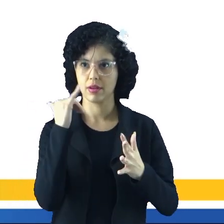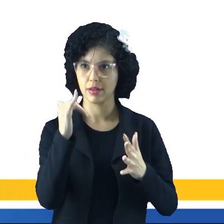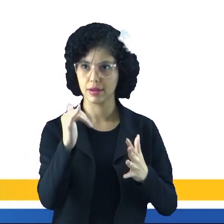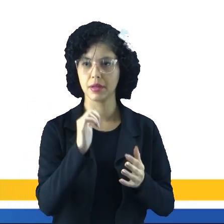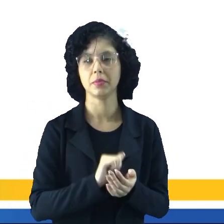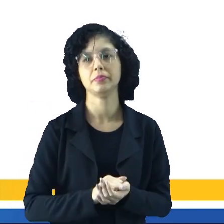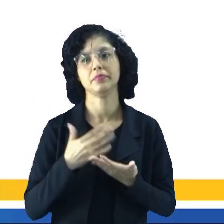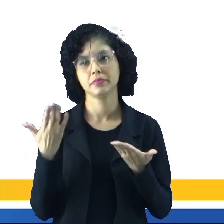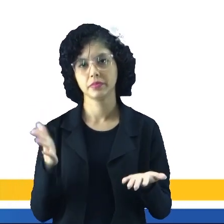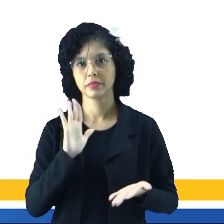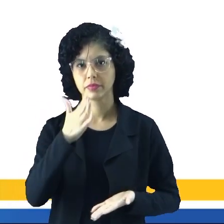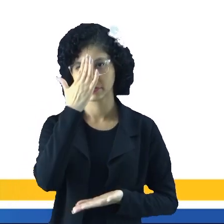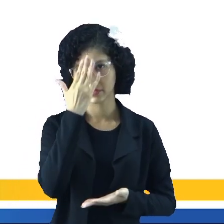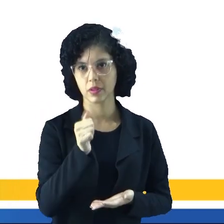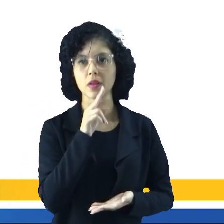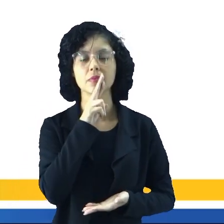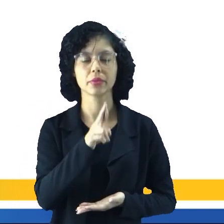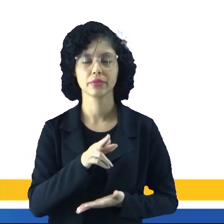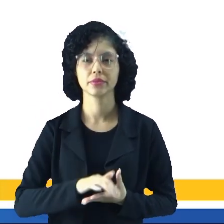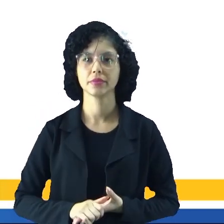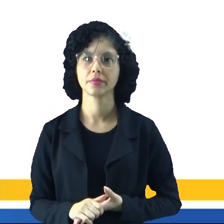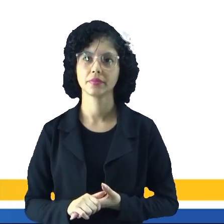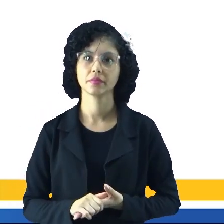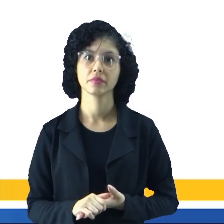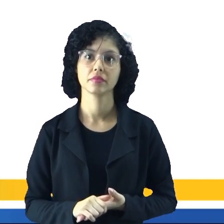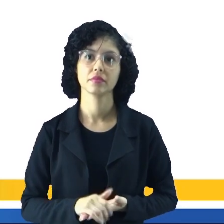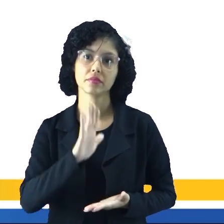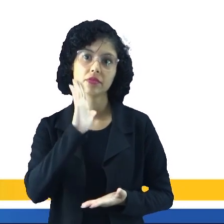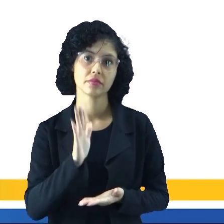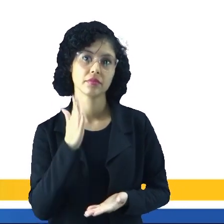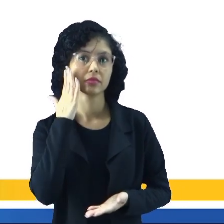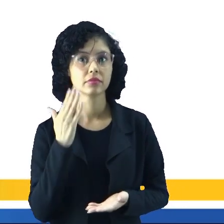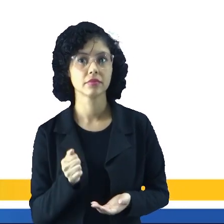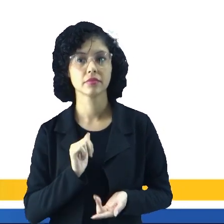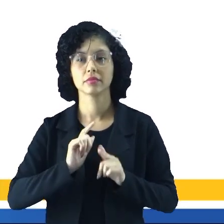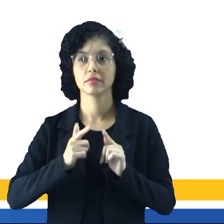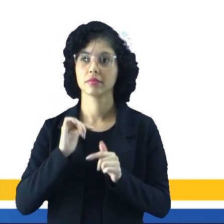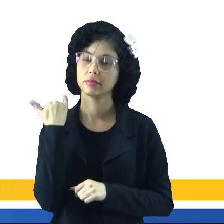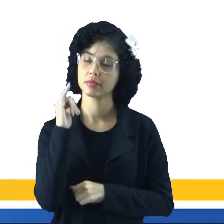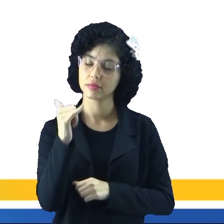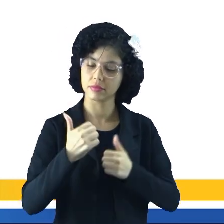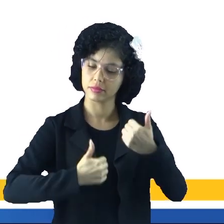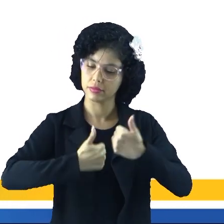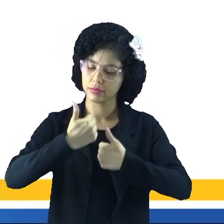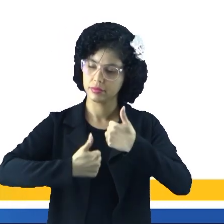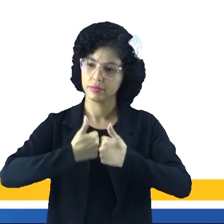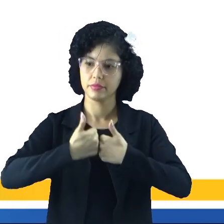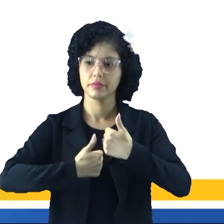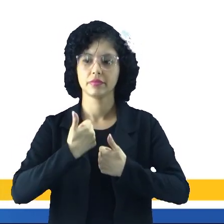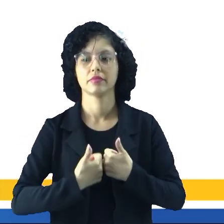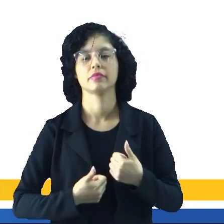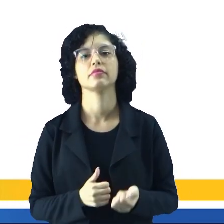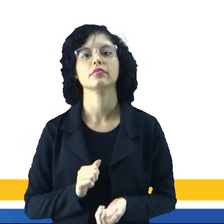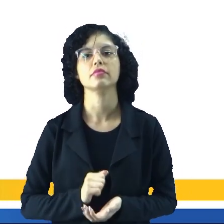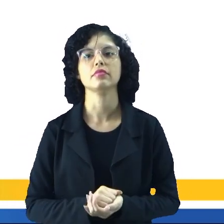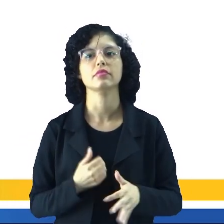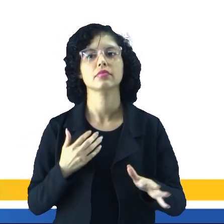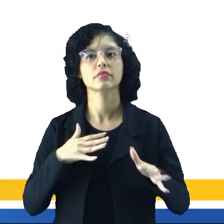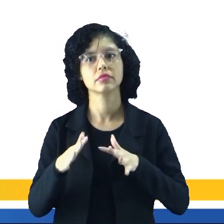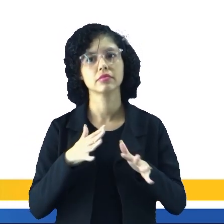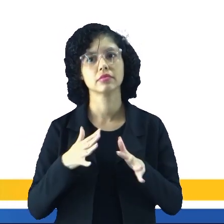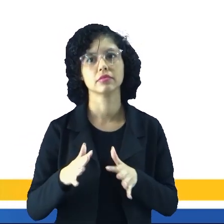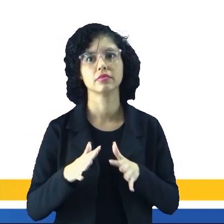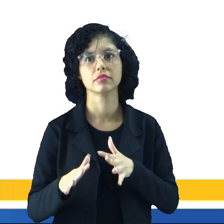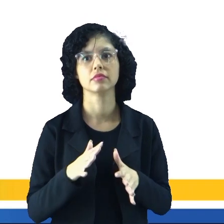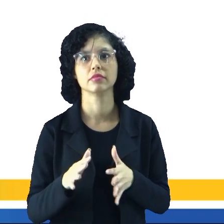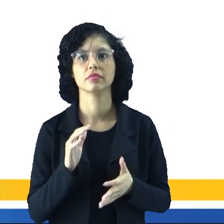pela tirinha já dá para saber então a resposta, né? E como a gente já sabe que uma eletrização por atrito, né? Então, ocorreu a movimentação